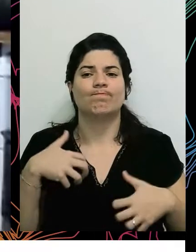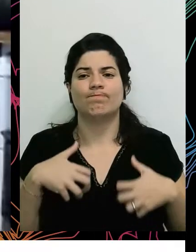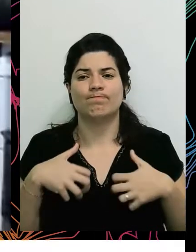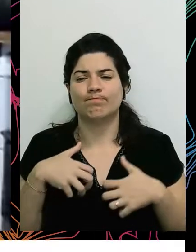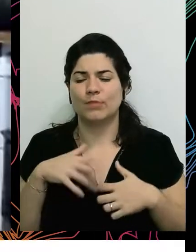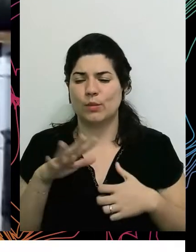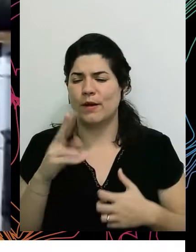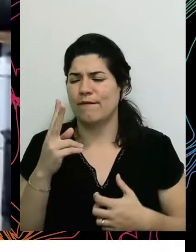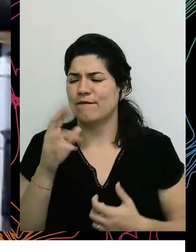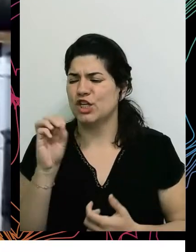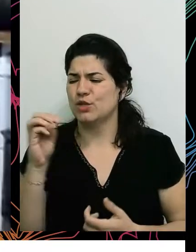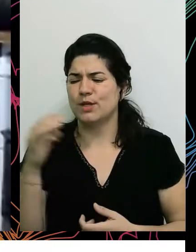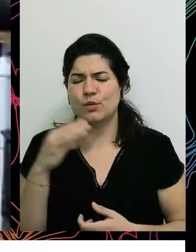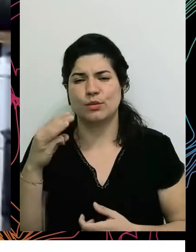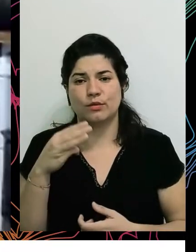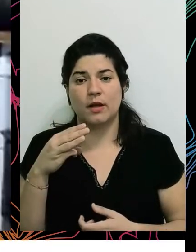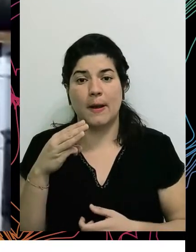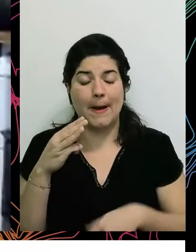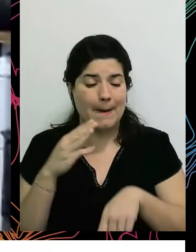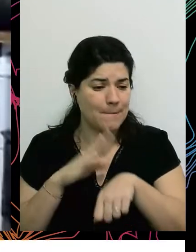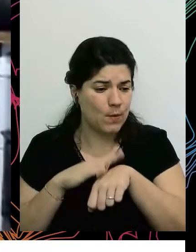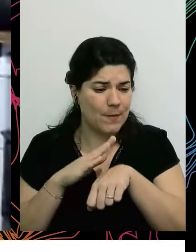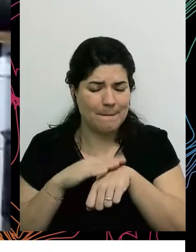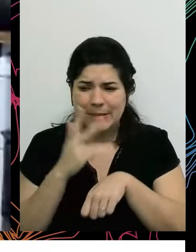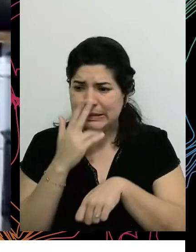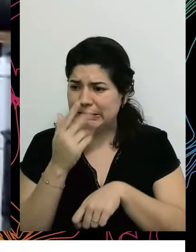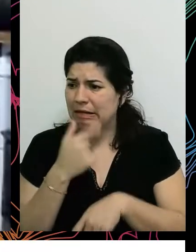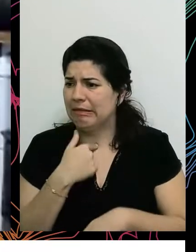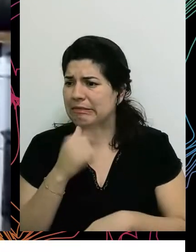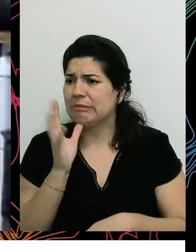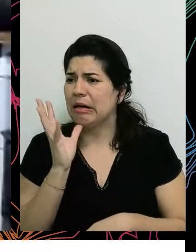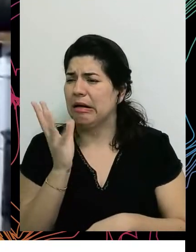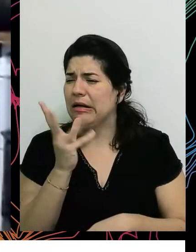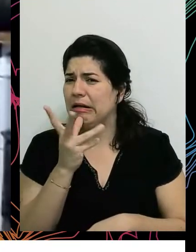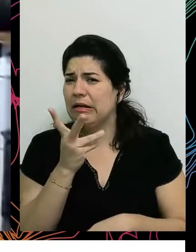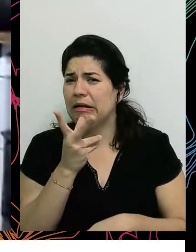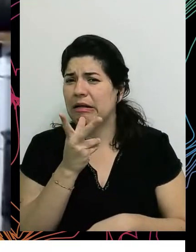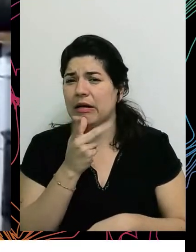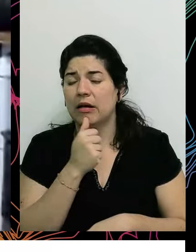minutos, que naquele momento me pareceu assim uma eternidade,